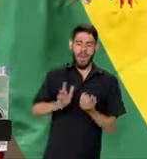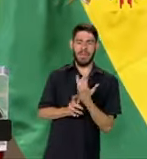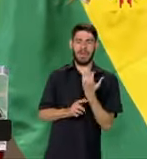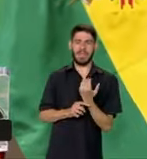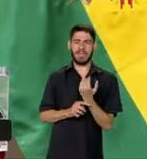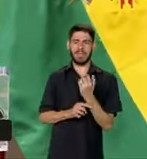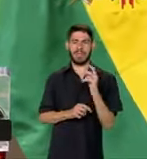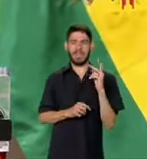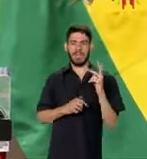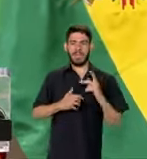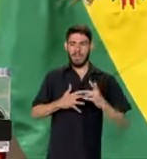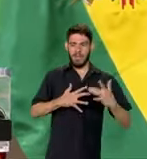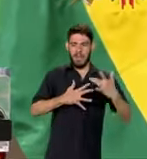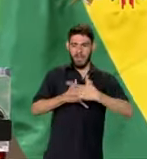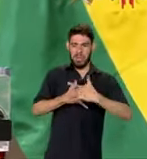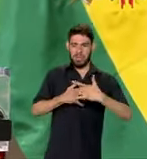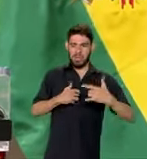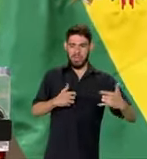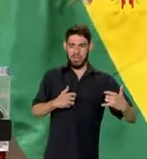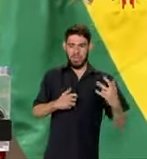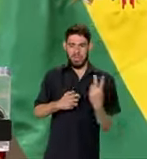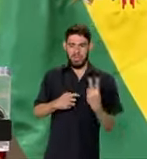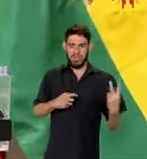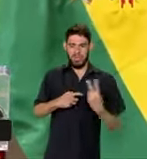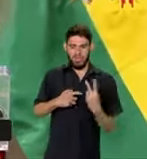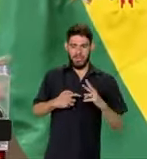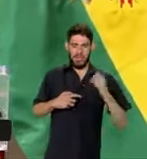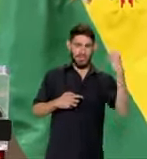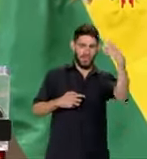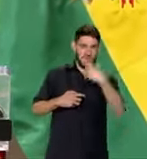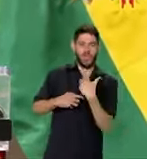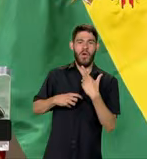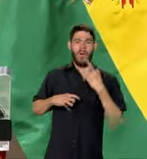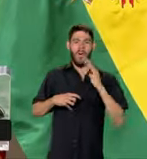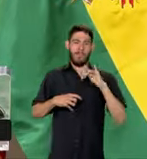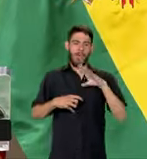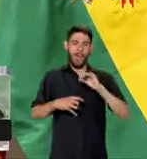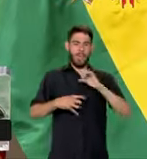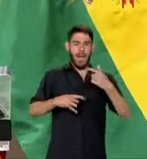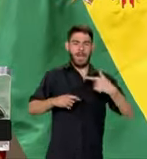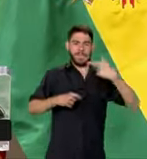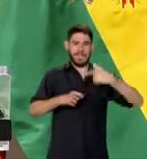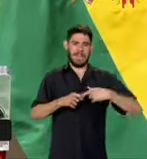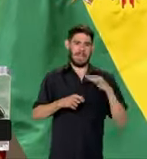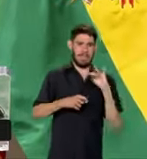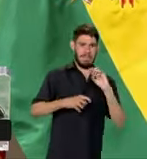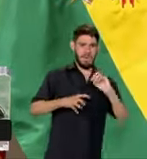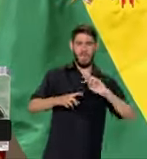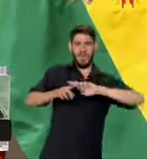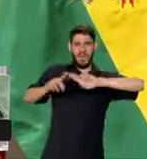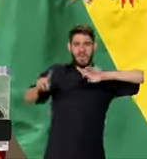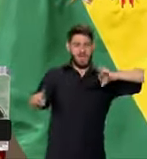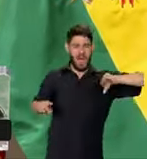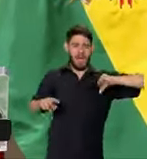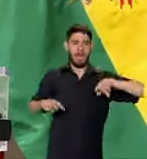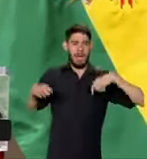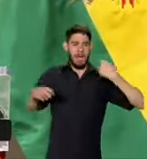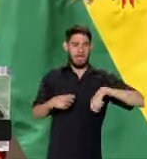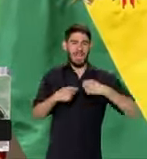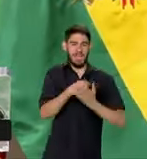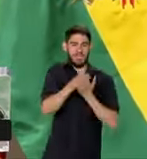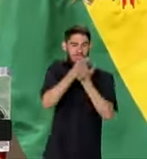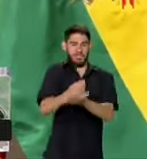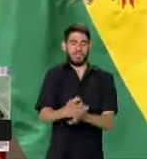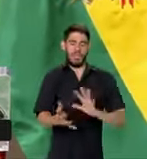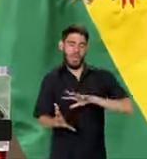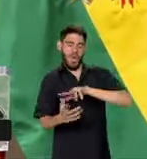hidrogênio verde, seja na eólica, seja na solar, seja na biomassa, seja no biocombustível, ou seja, nós temos que oferecer